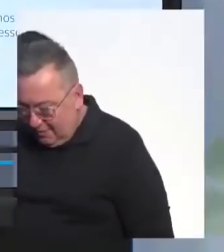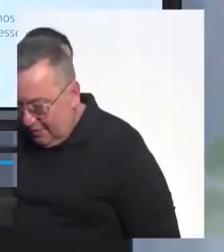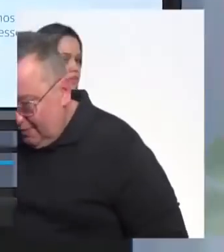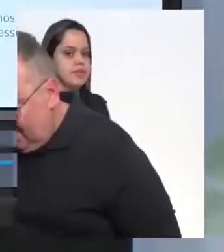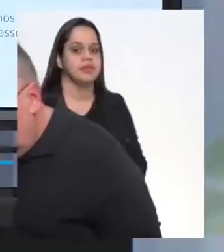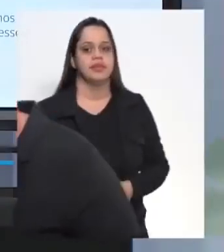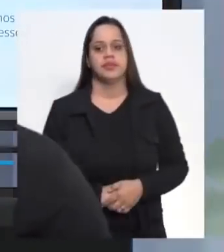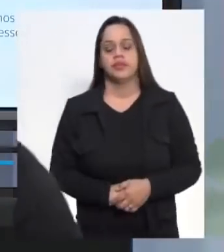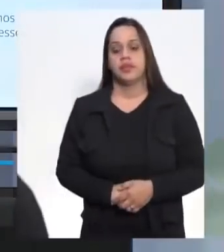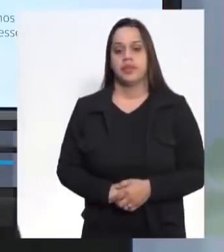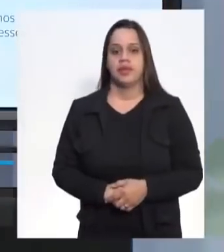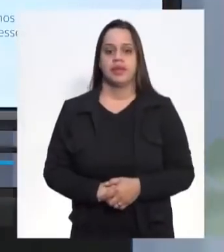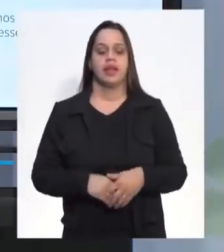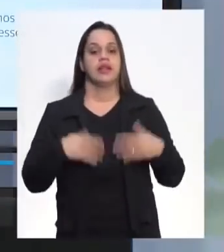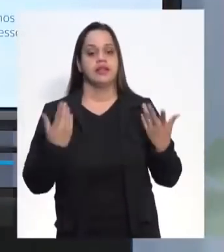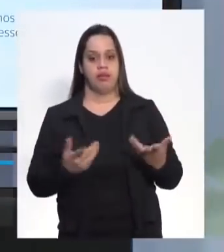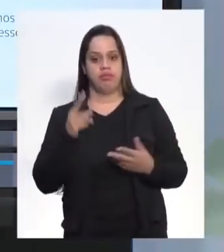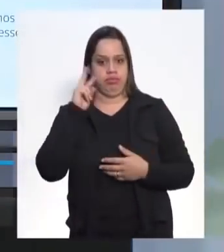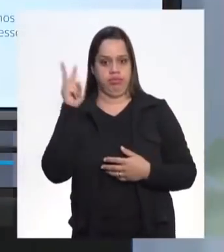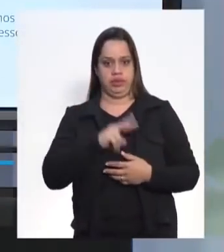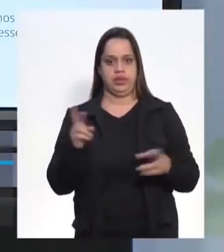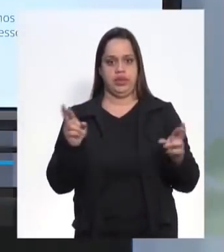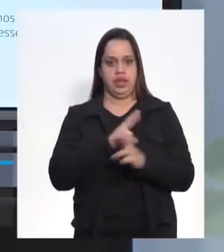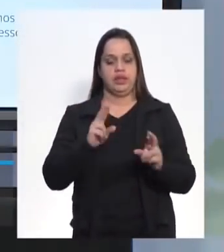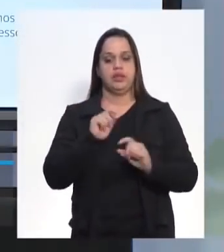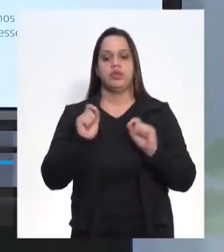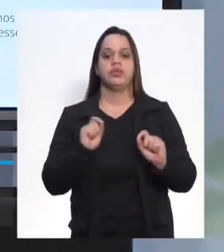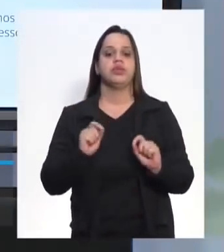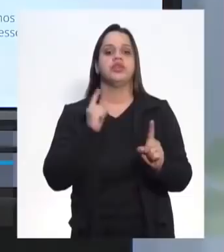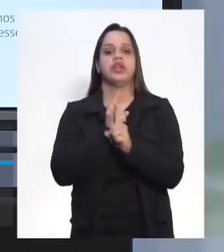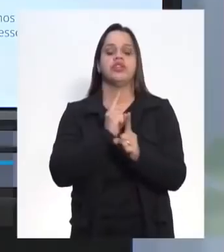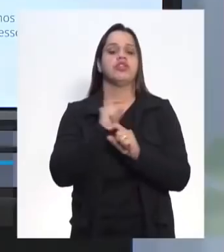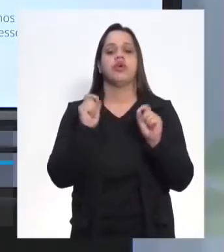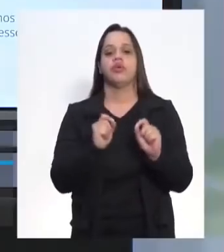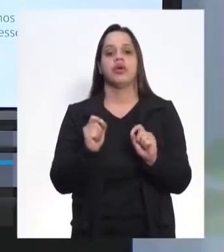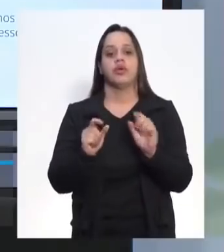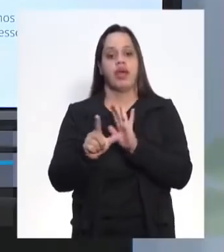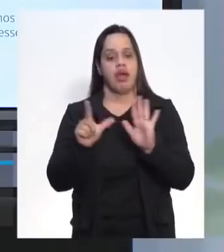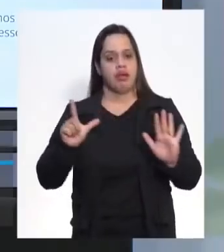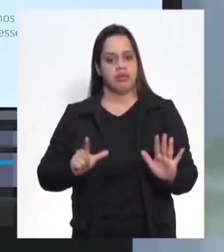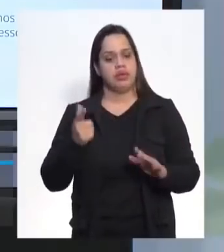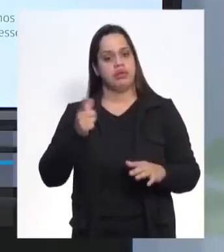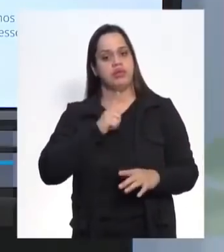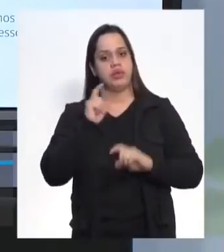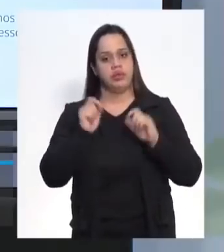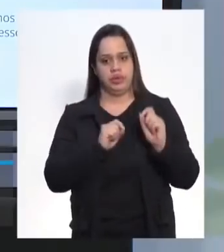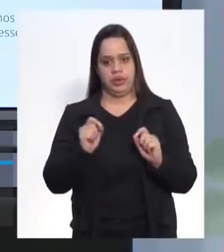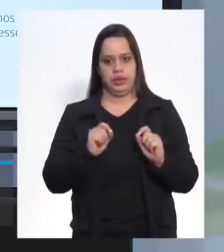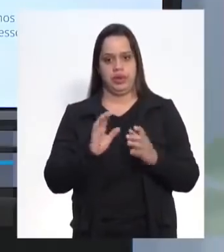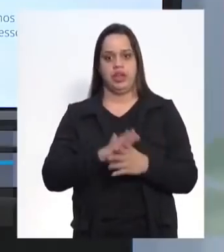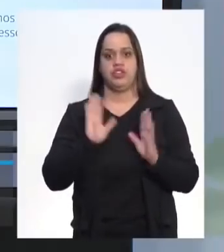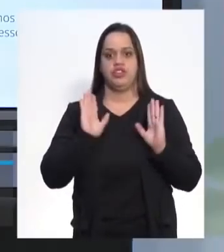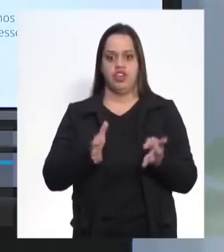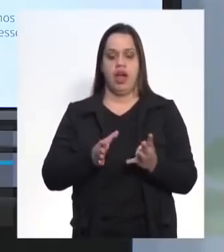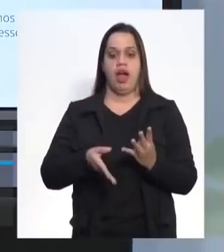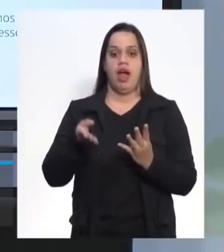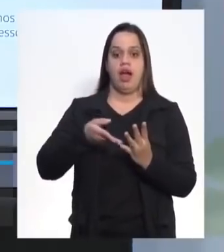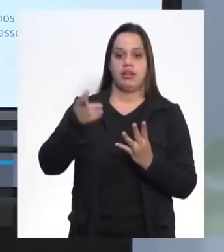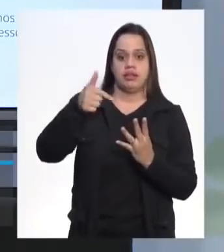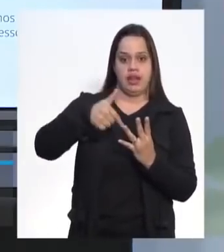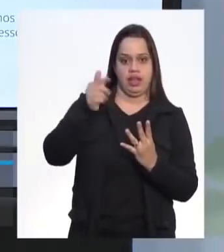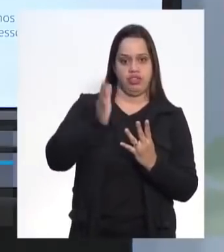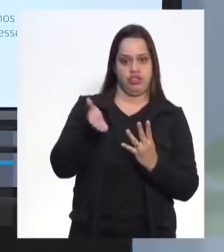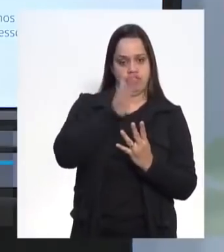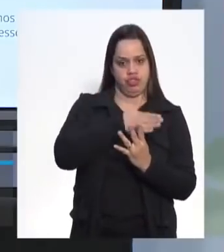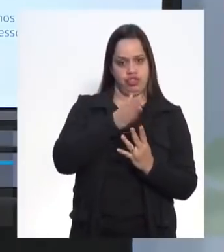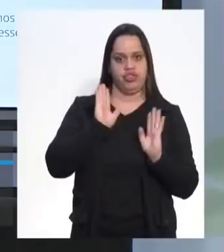que identificar, então, o antecessor, que seria a casa antes, né? Isso. Então, eu tenho lá a casa 7, casa anterior a